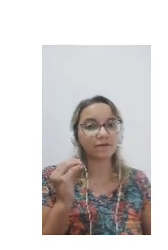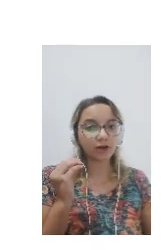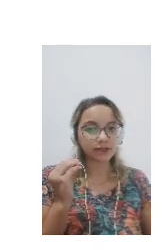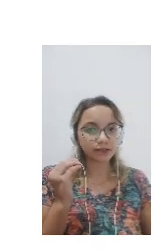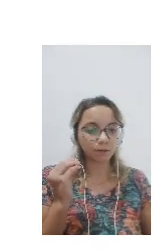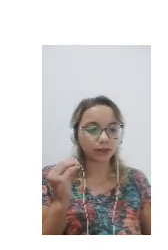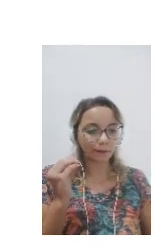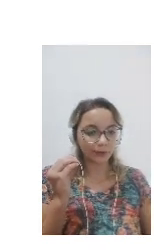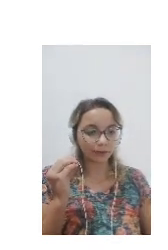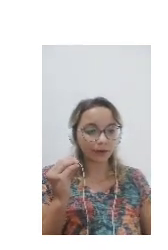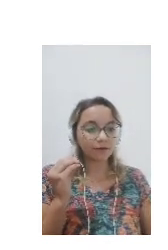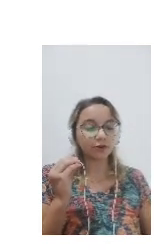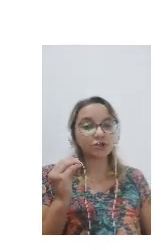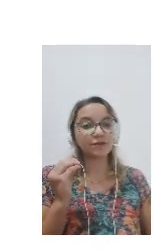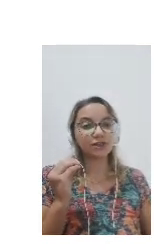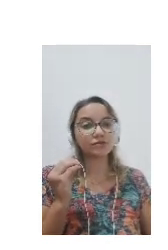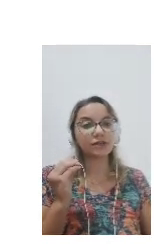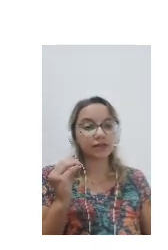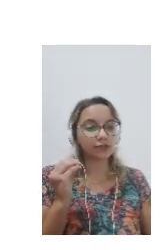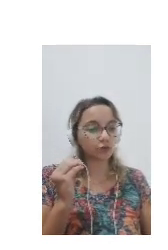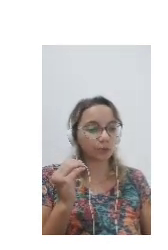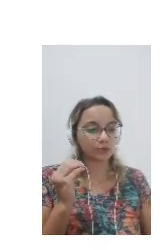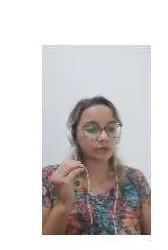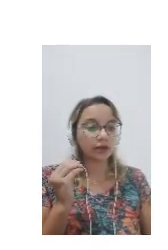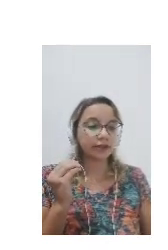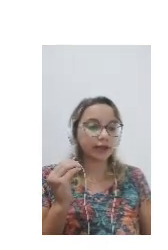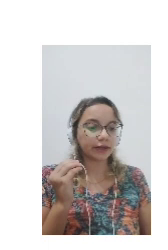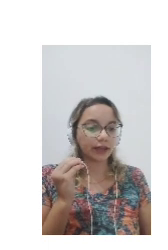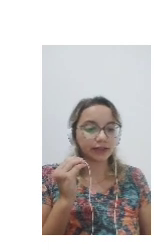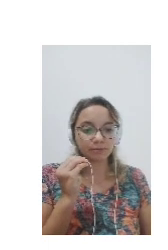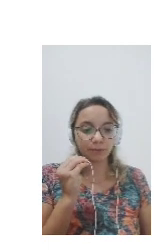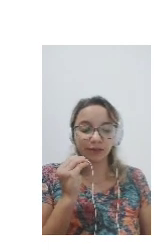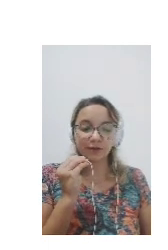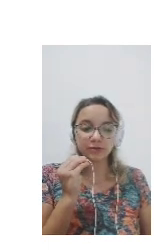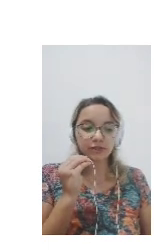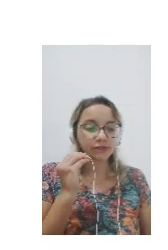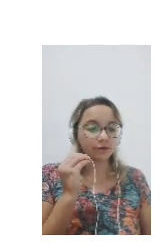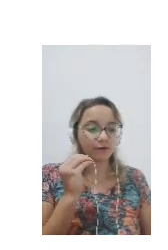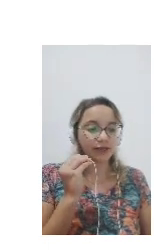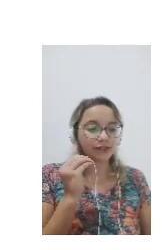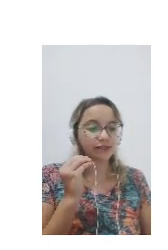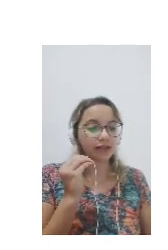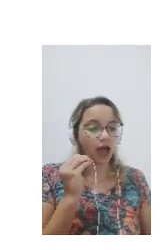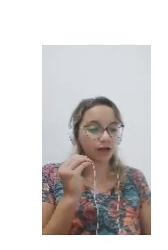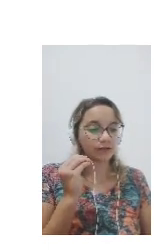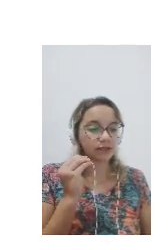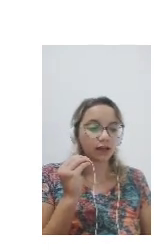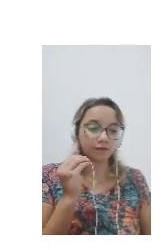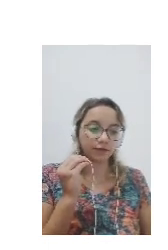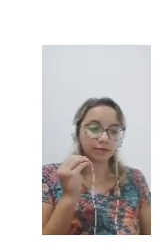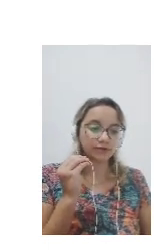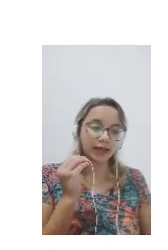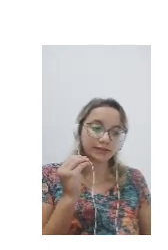CCS MEV 458 foram divididos em seis grupos, dentre eles mamíferos, silvestres,